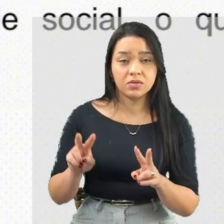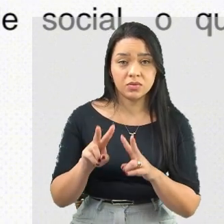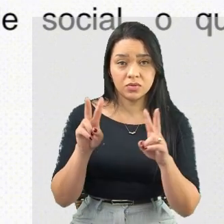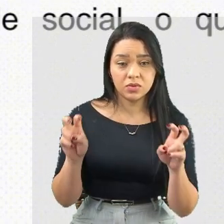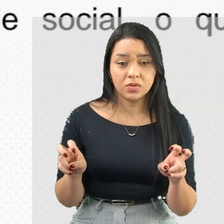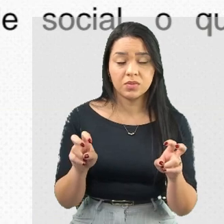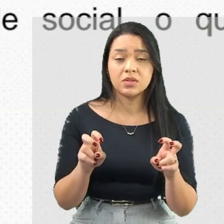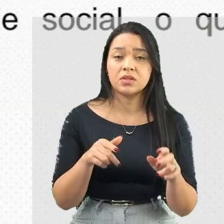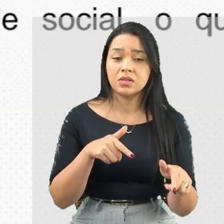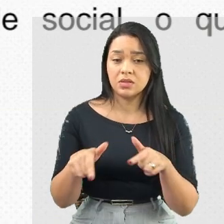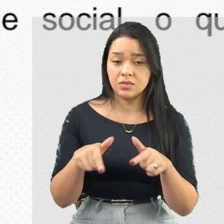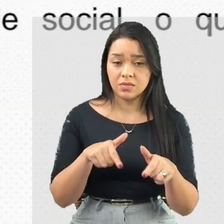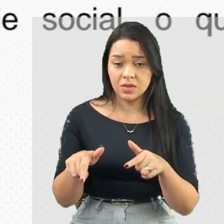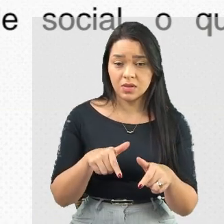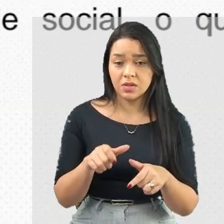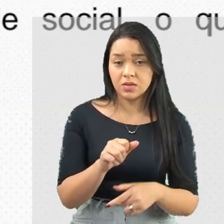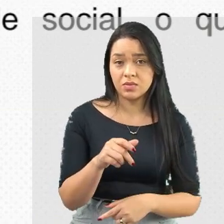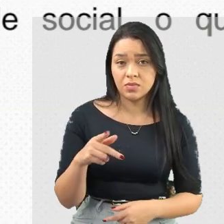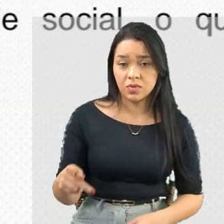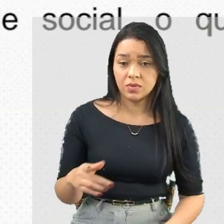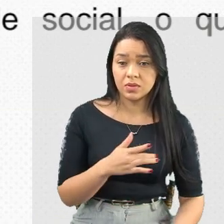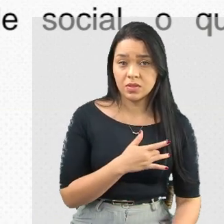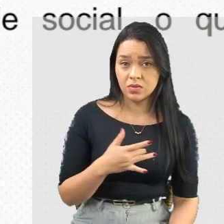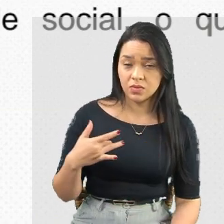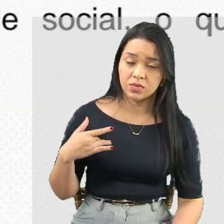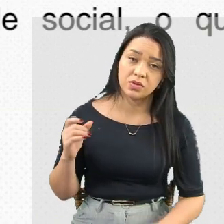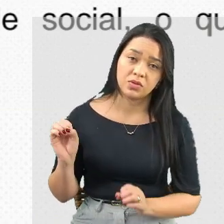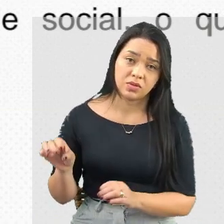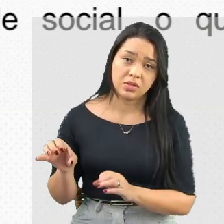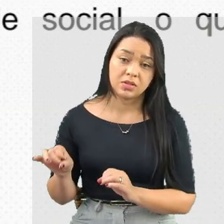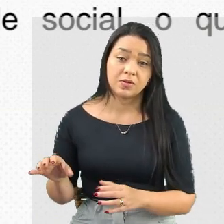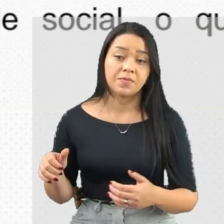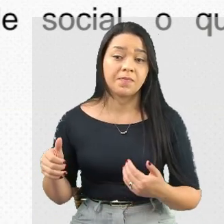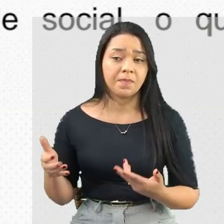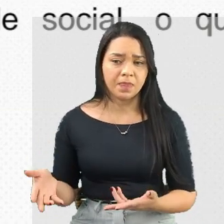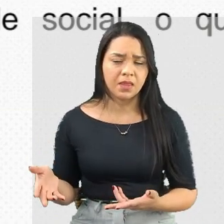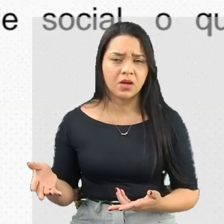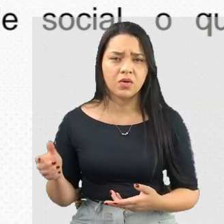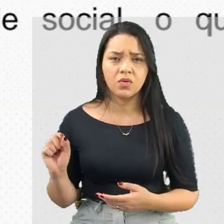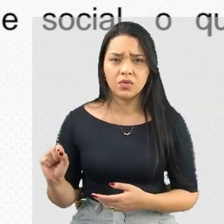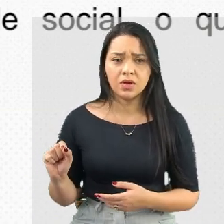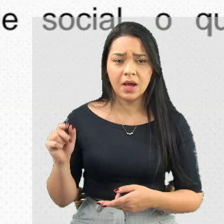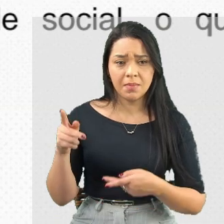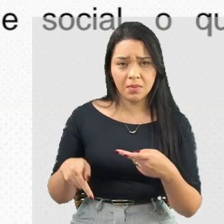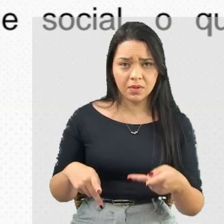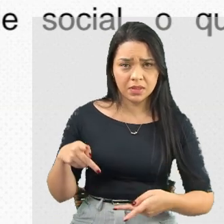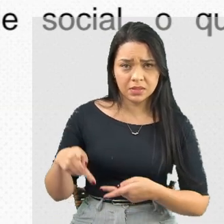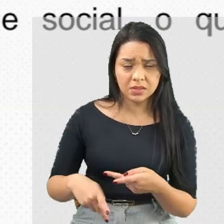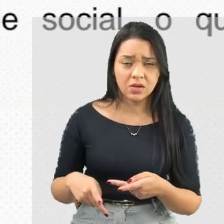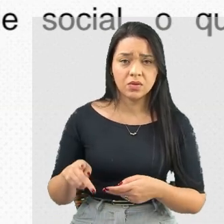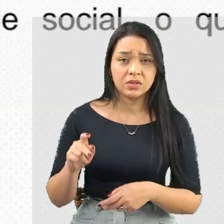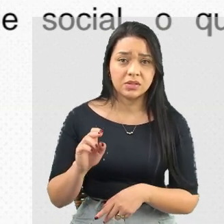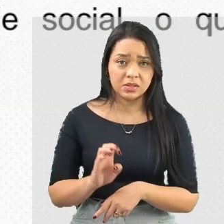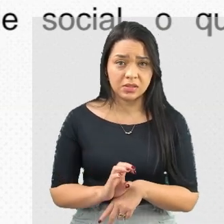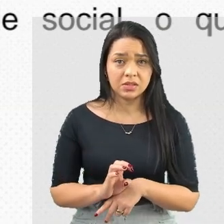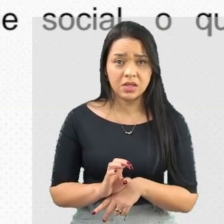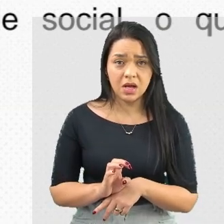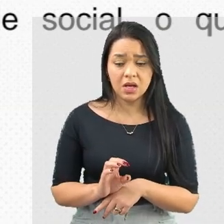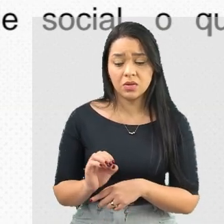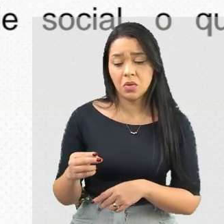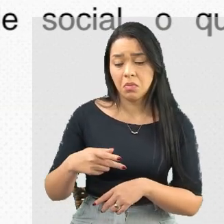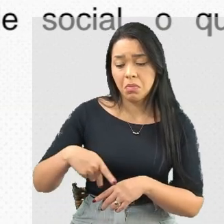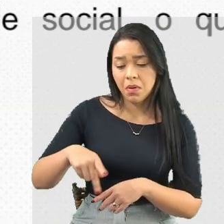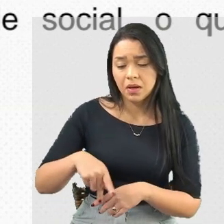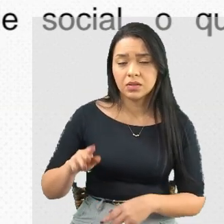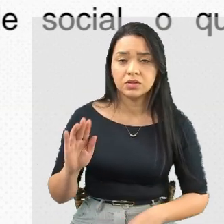serviços públicos, como saúde e educação, tá? Então, se a população, se o Estado de um país já tinha que